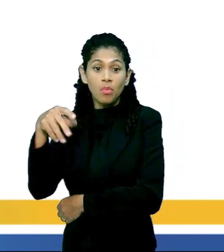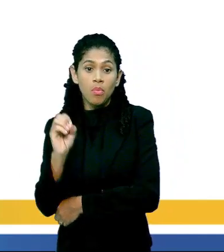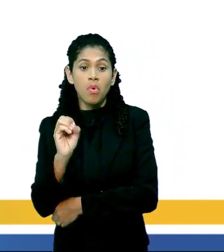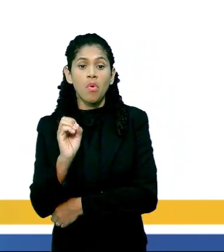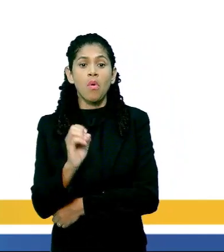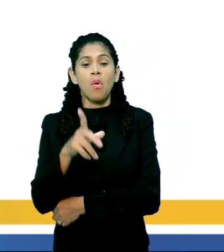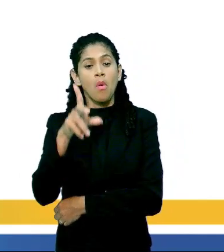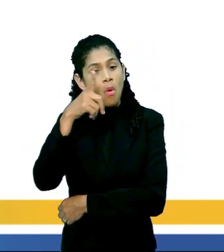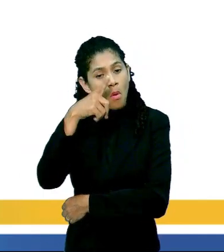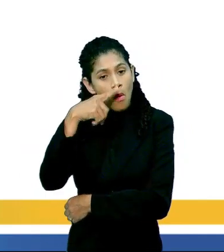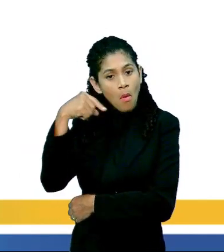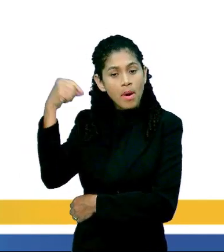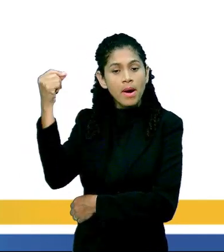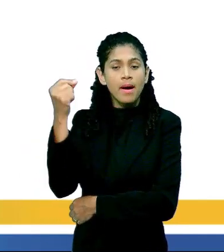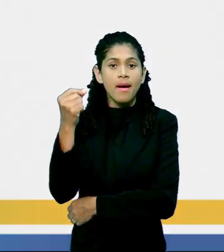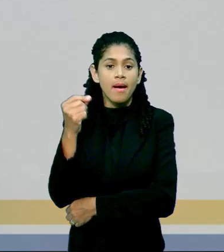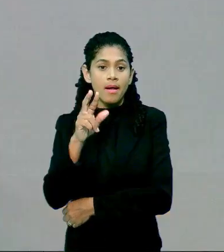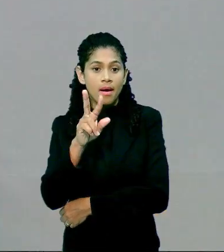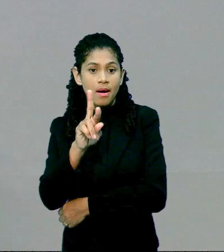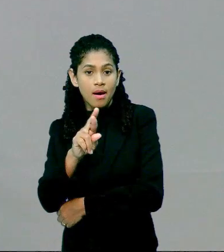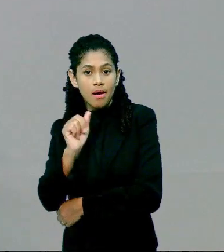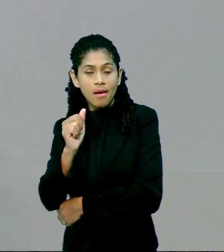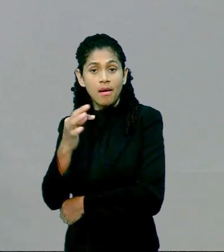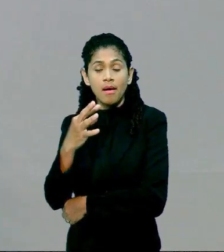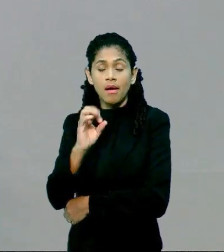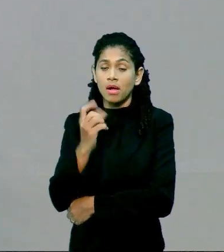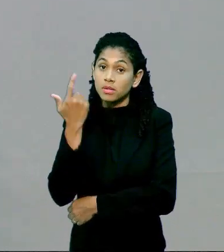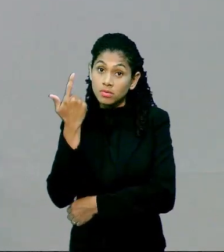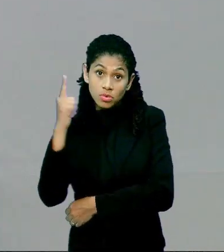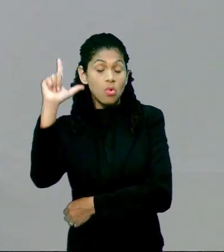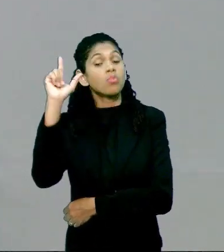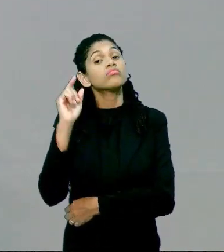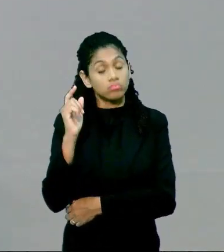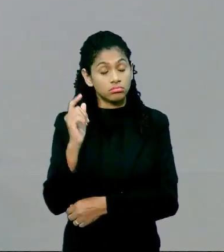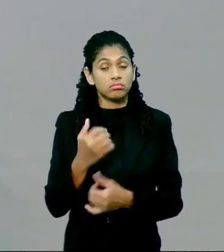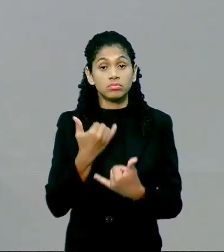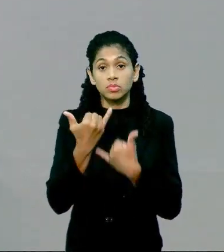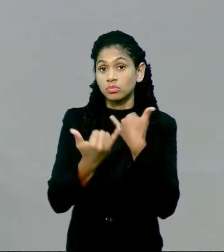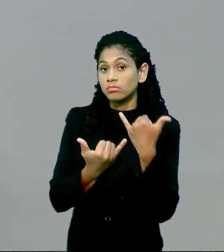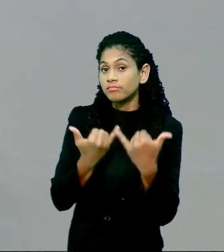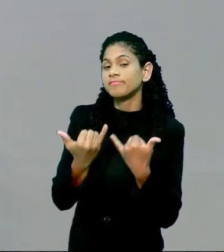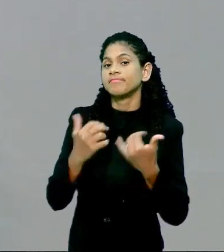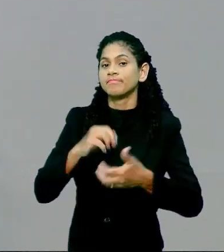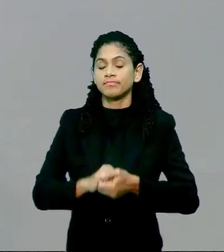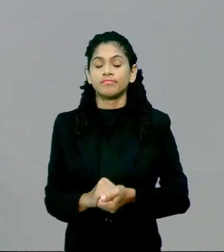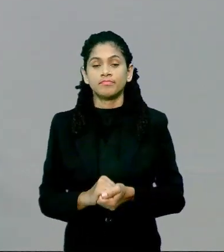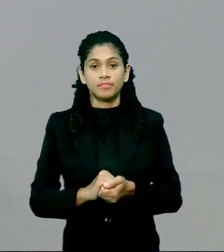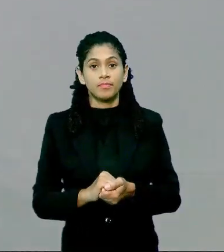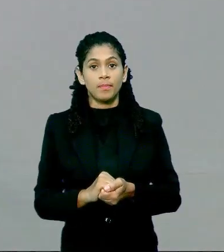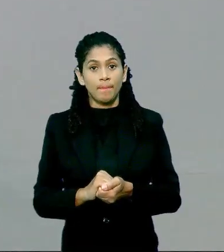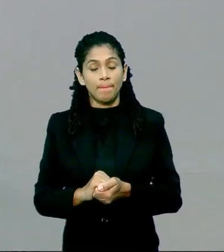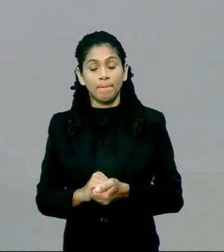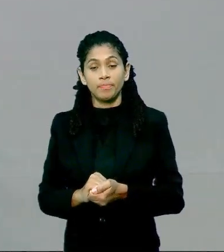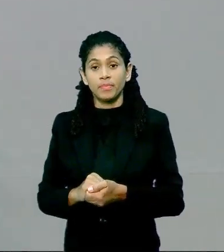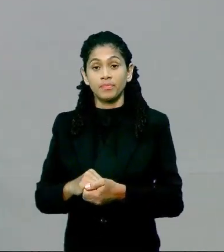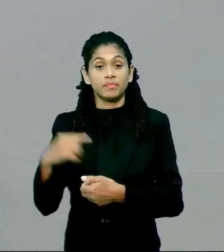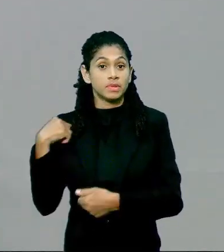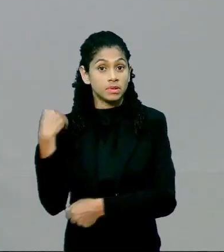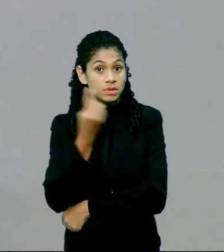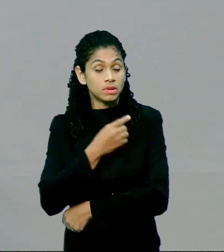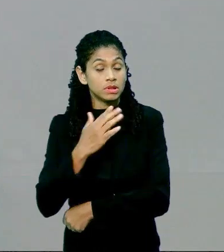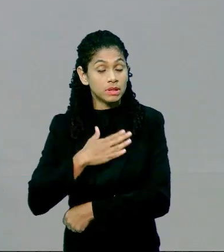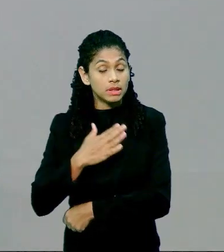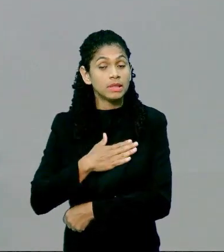aí ele perguntaria se você conhece alguma dessas brincadeiras. Como eu mencionei, o próprio Joaquim Pô, que é o pedra, papel, tesoura, tem